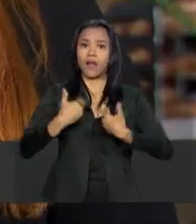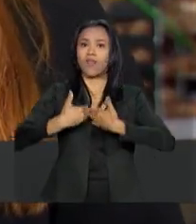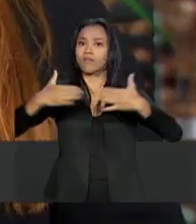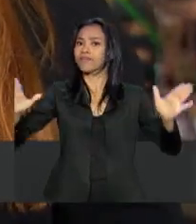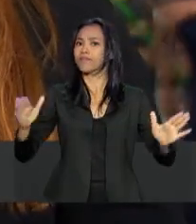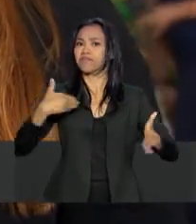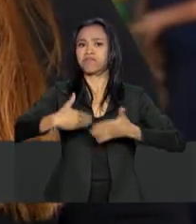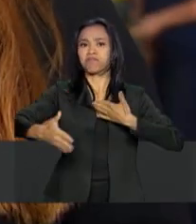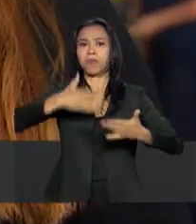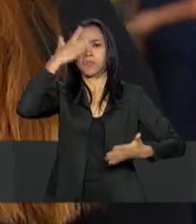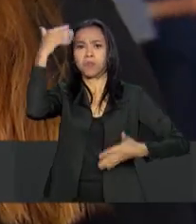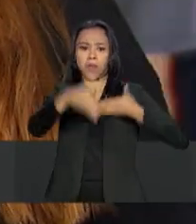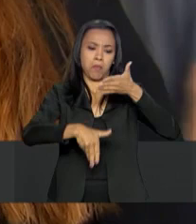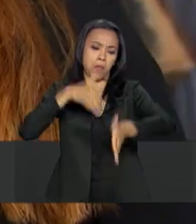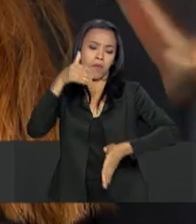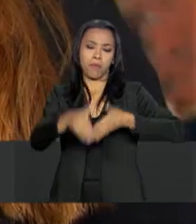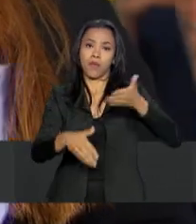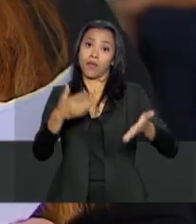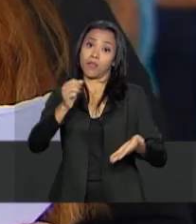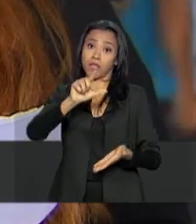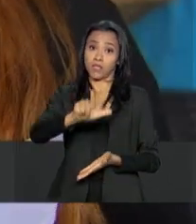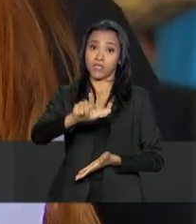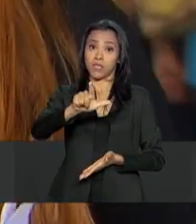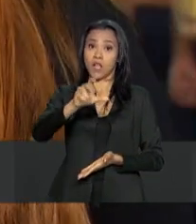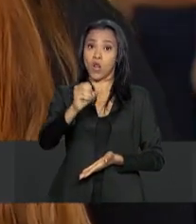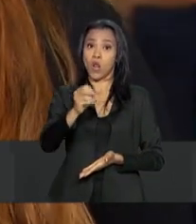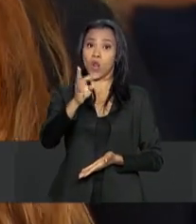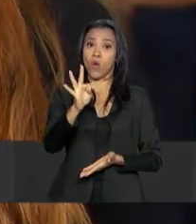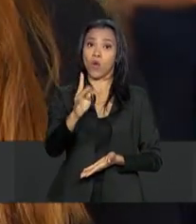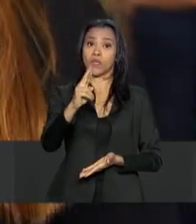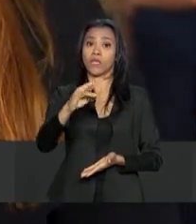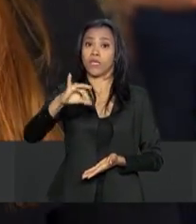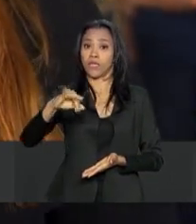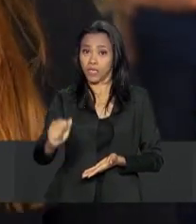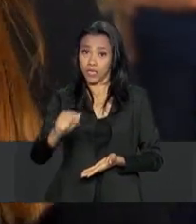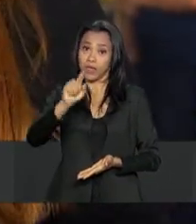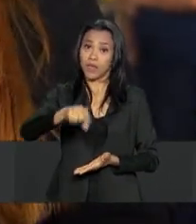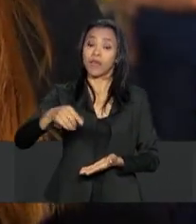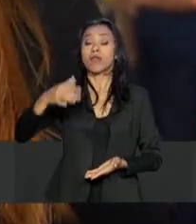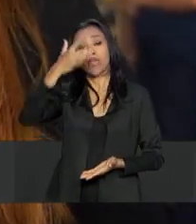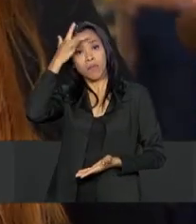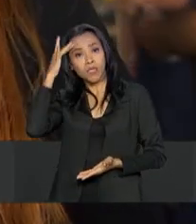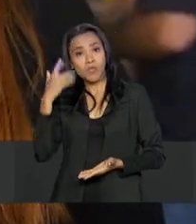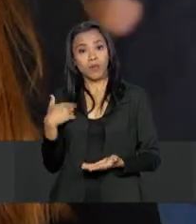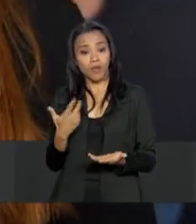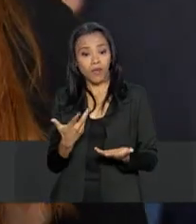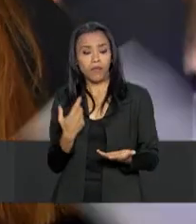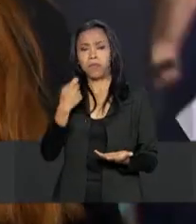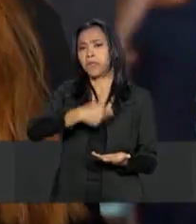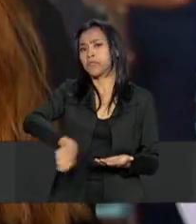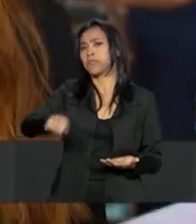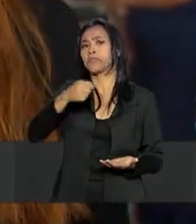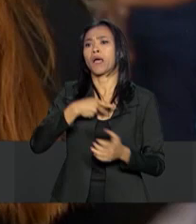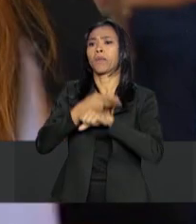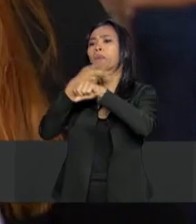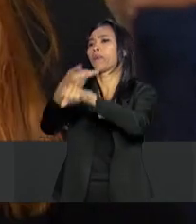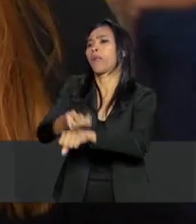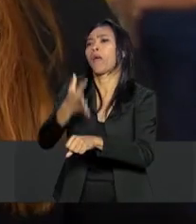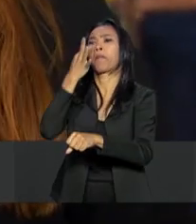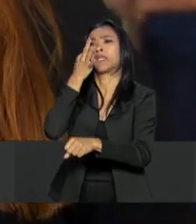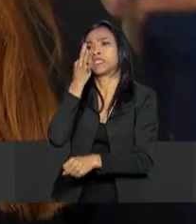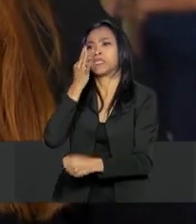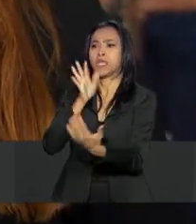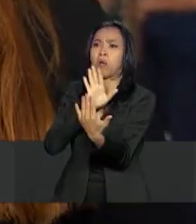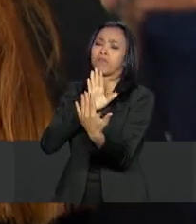às loterias da caixa e dando maior comodidade o apostador que não mais precisará vir uma lotérica para